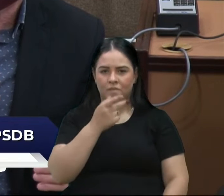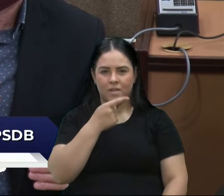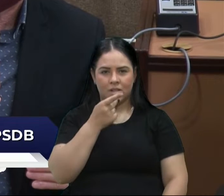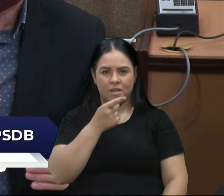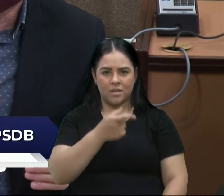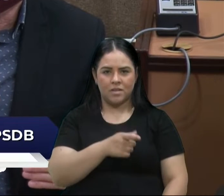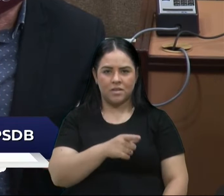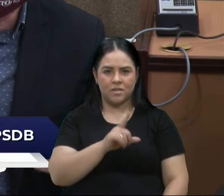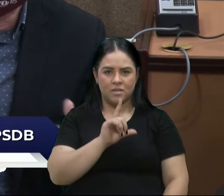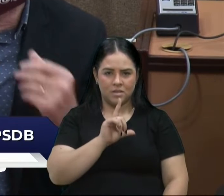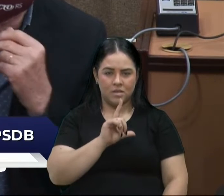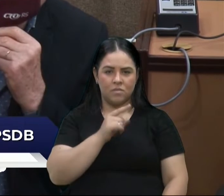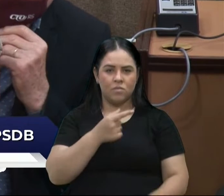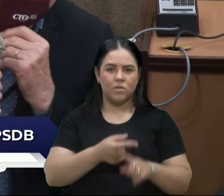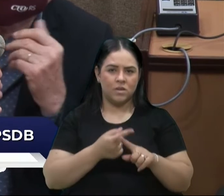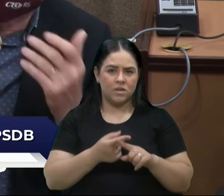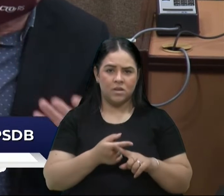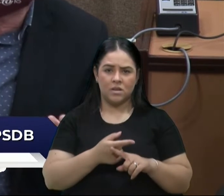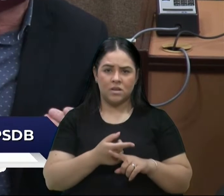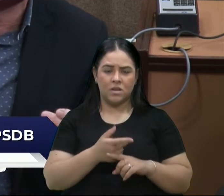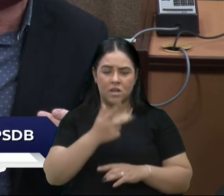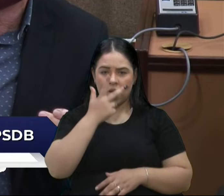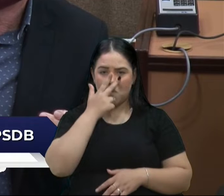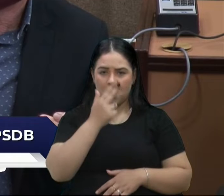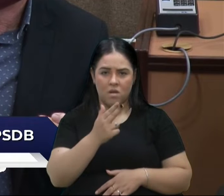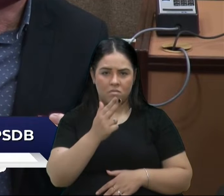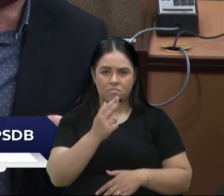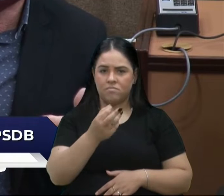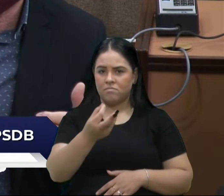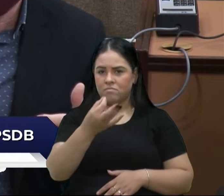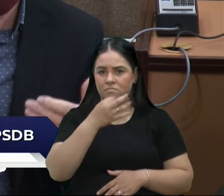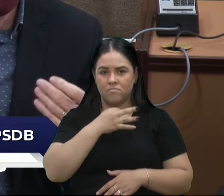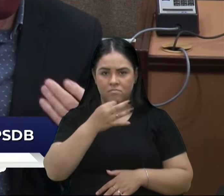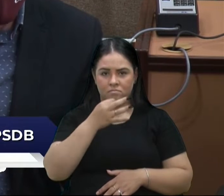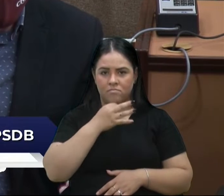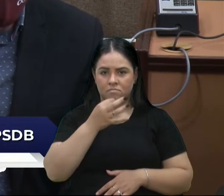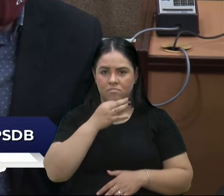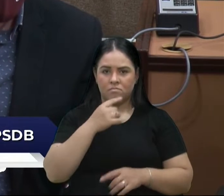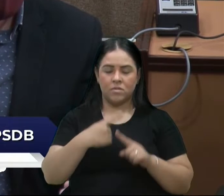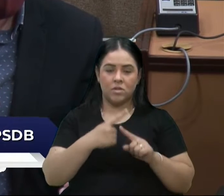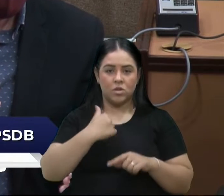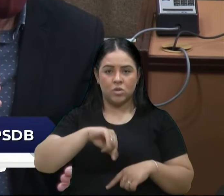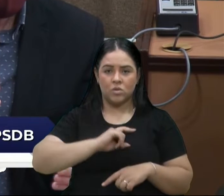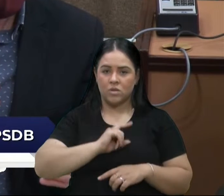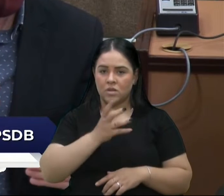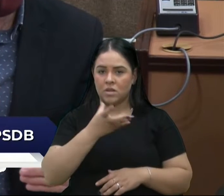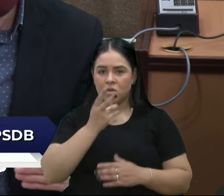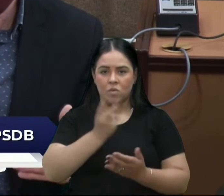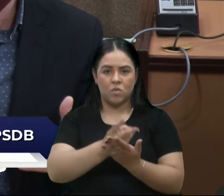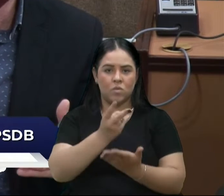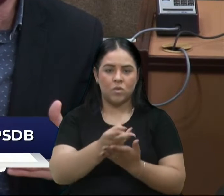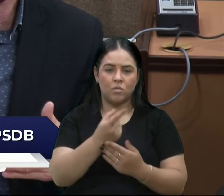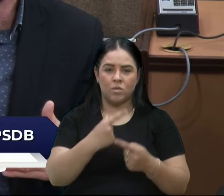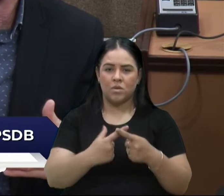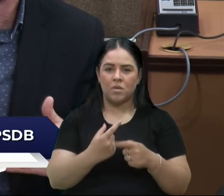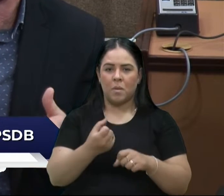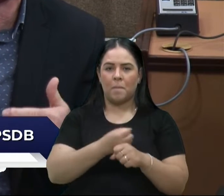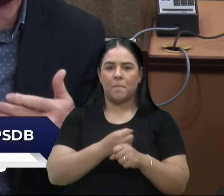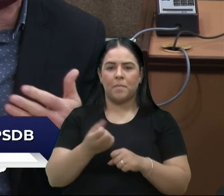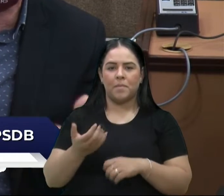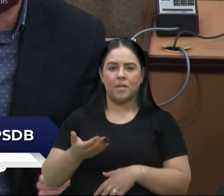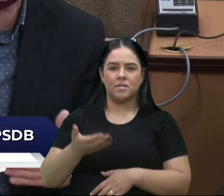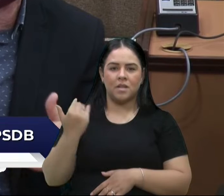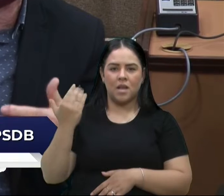momentos, ele é a cara de Caxias do Sul, foi, e nós queremos que continue sendo. Mas nos últimos tempos tem